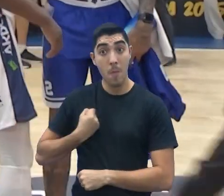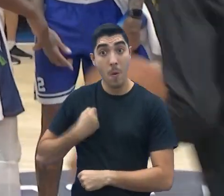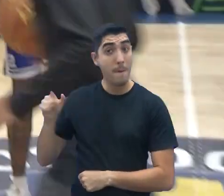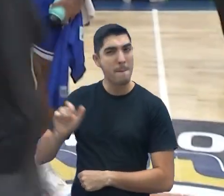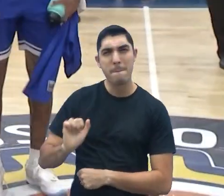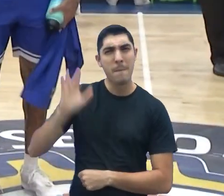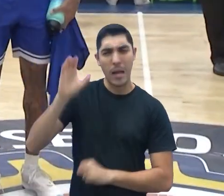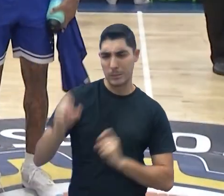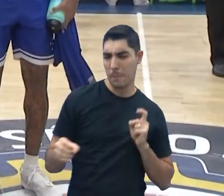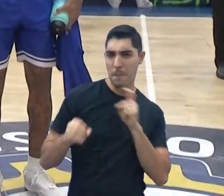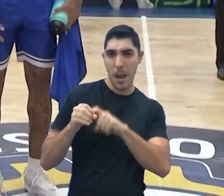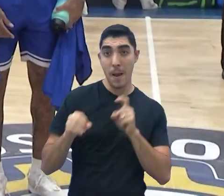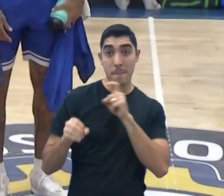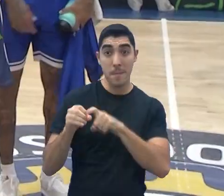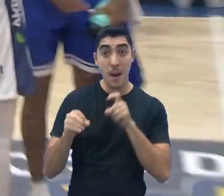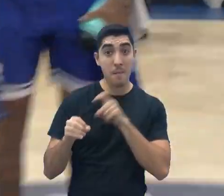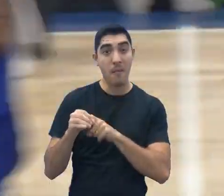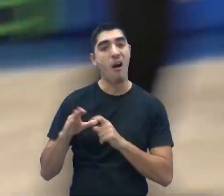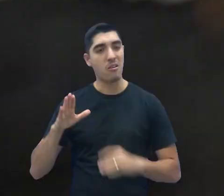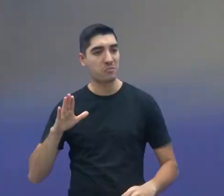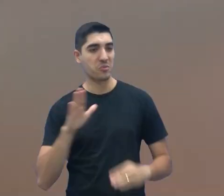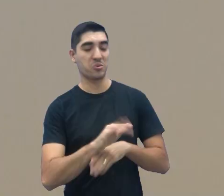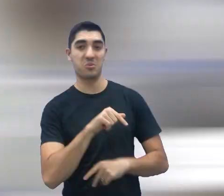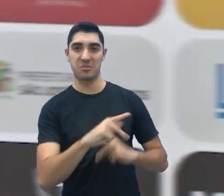comandou a virada do São José sobre o Cruzeiro.